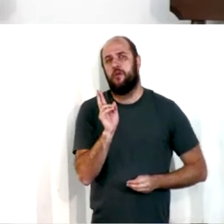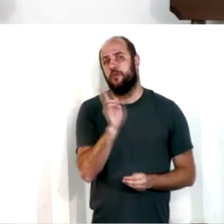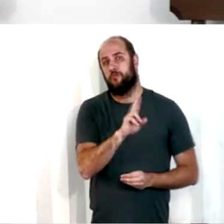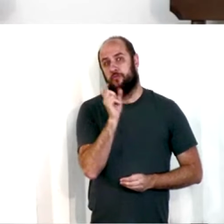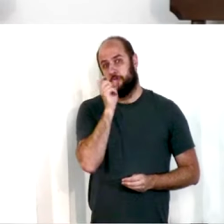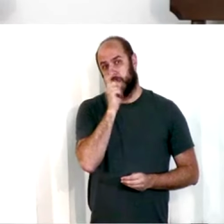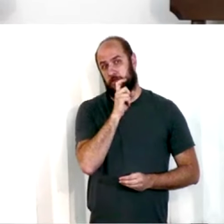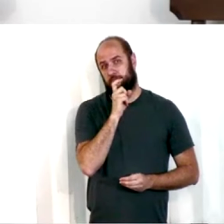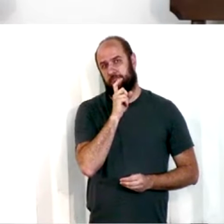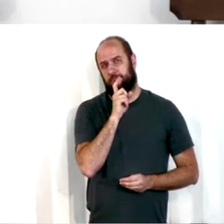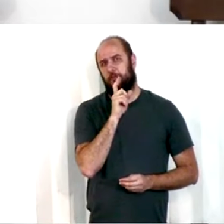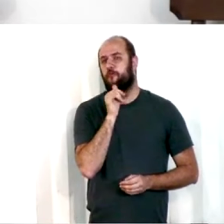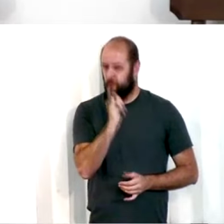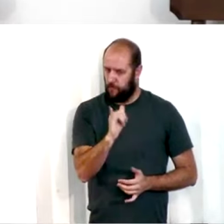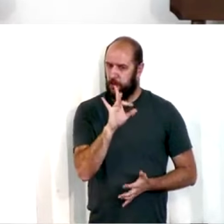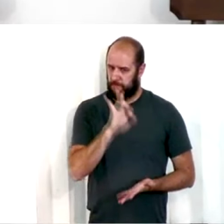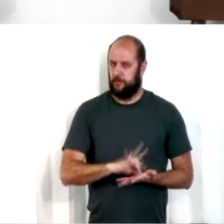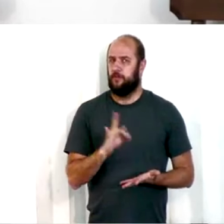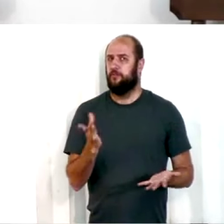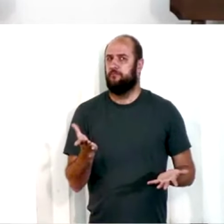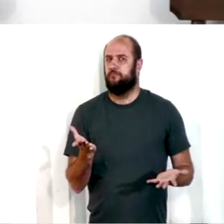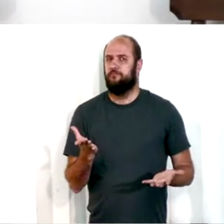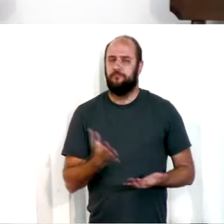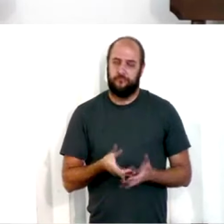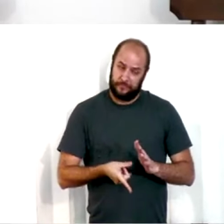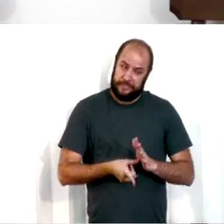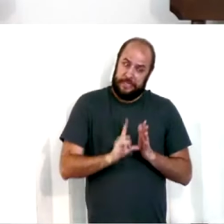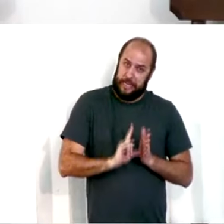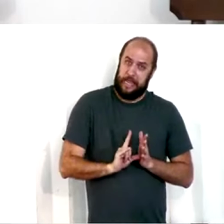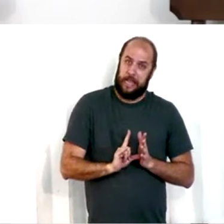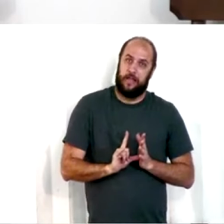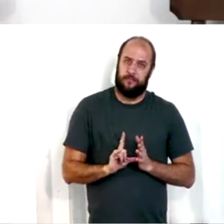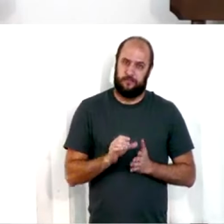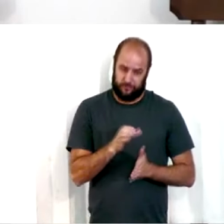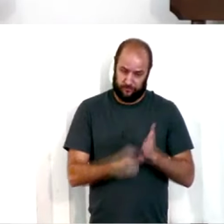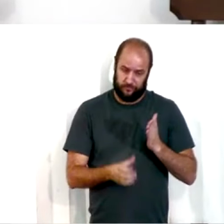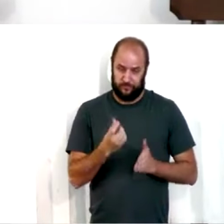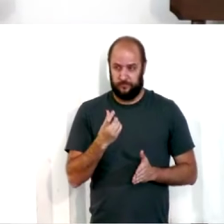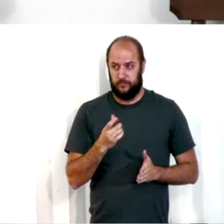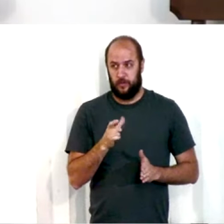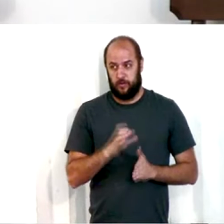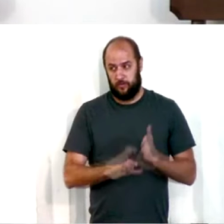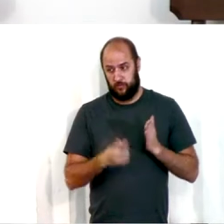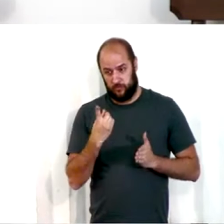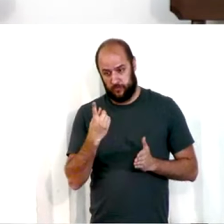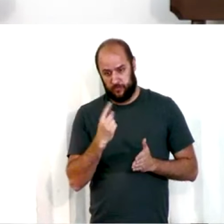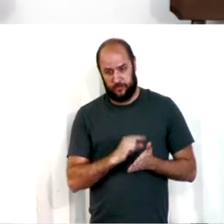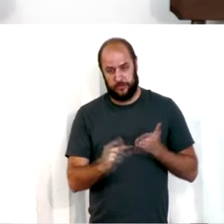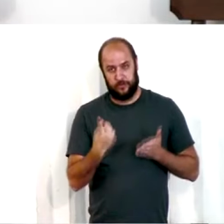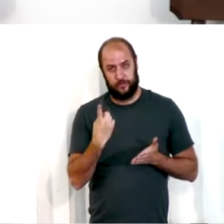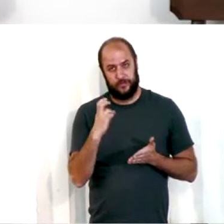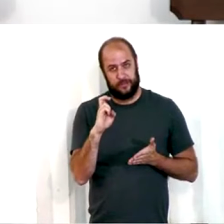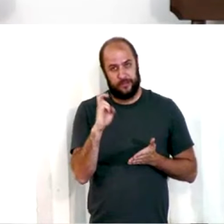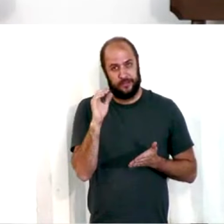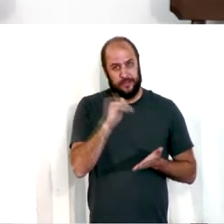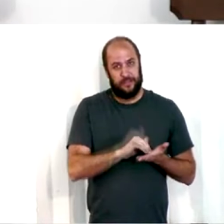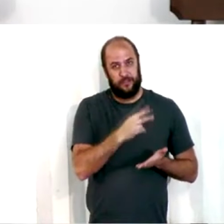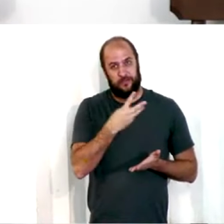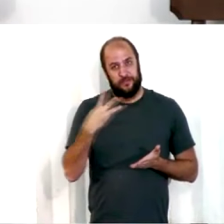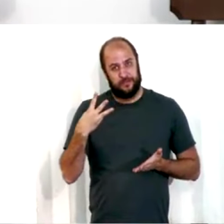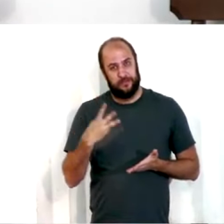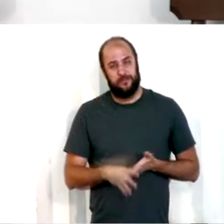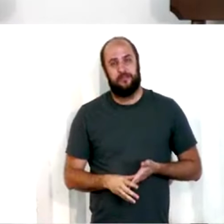A verdade. Por isso que antes do texto que nós lemos, no capítulo 1, versos 15 a 23, como nós